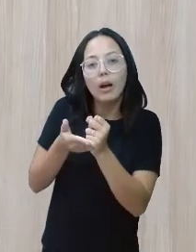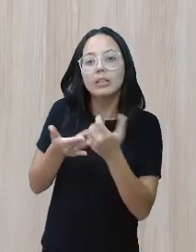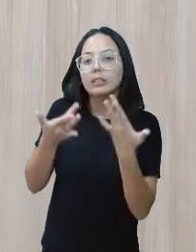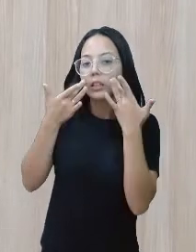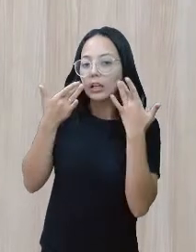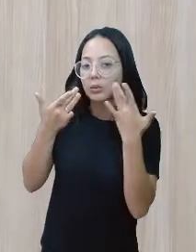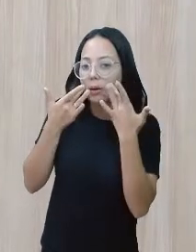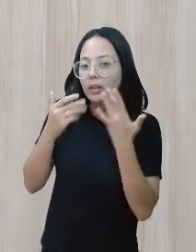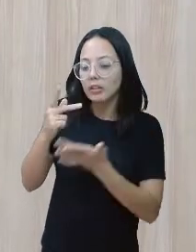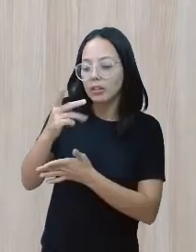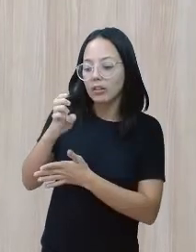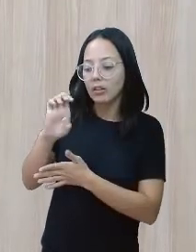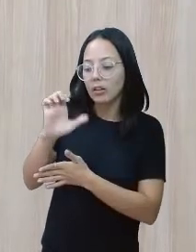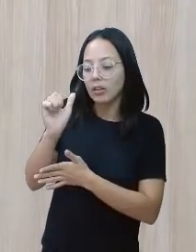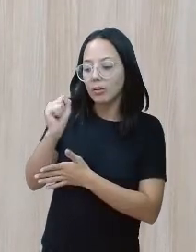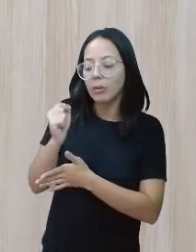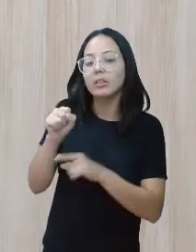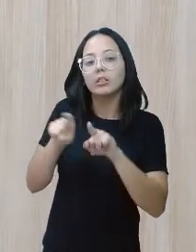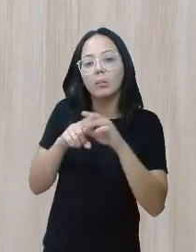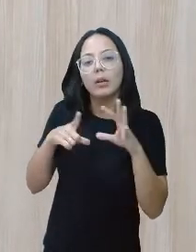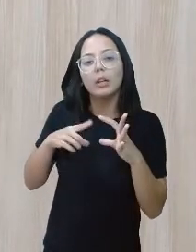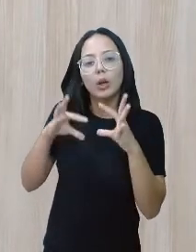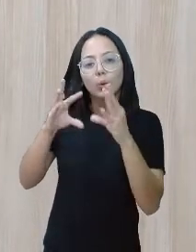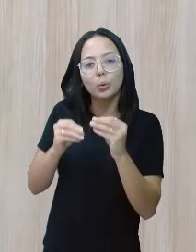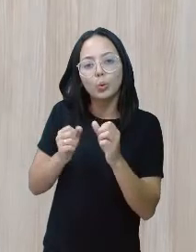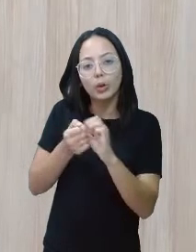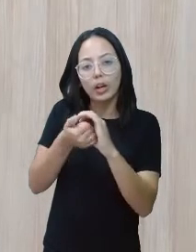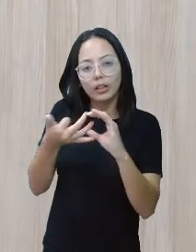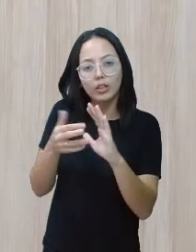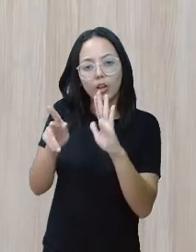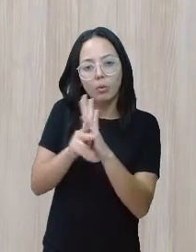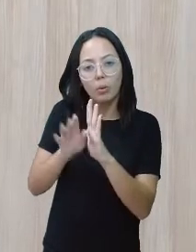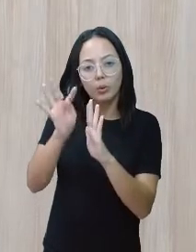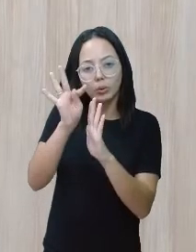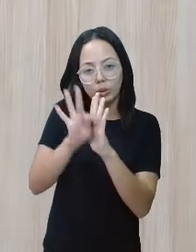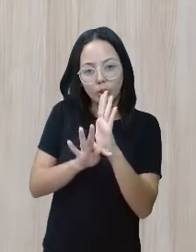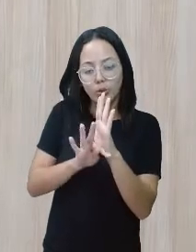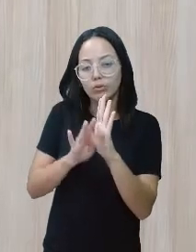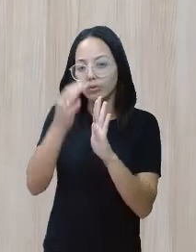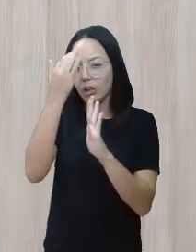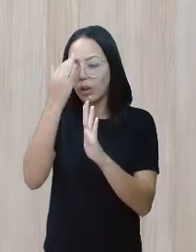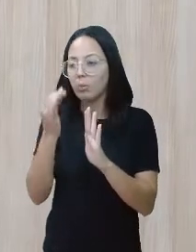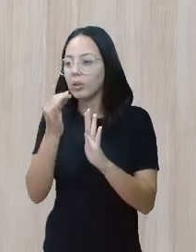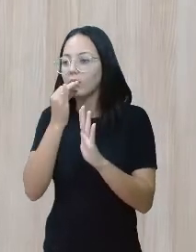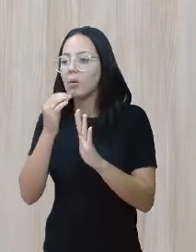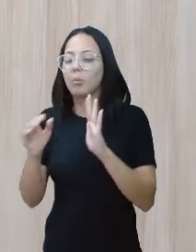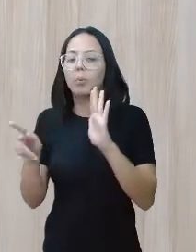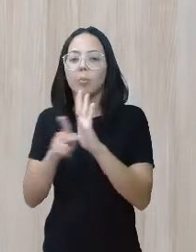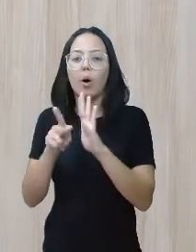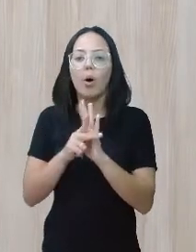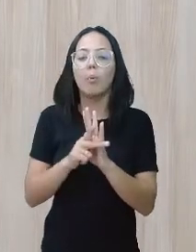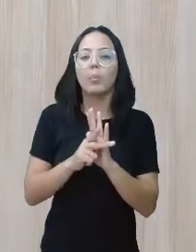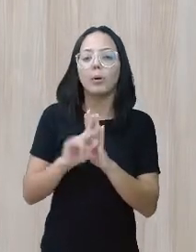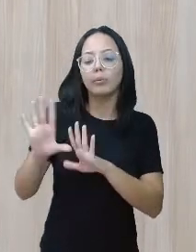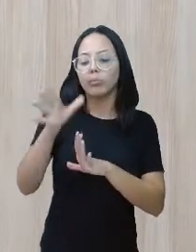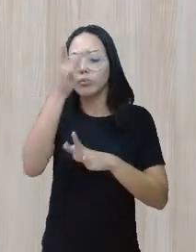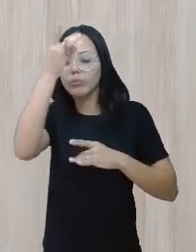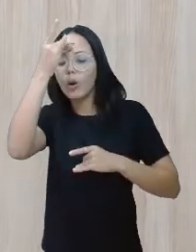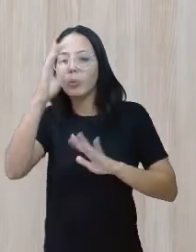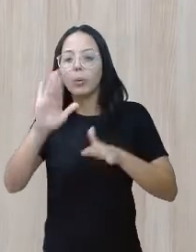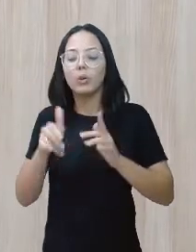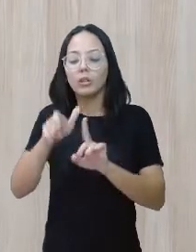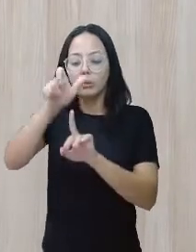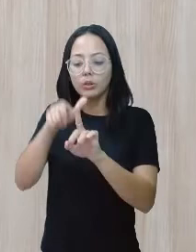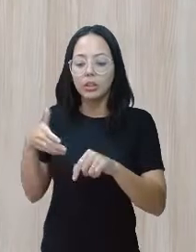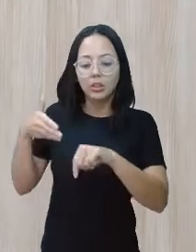peças teatrais e há toda uma característica própria do texto dramático. Marcações de cena, quando as personagens entram,